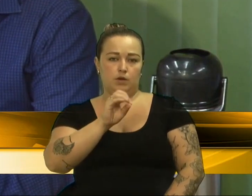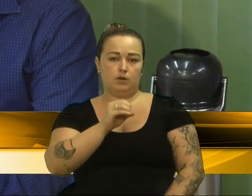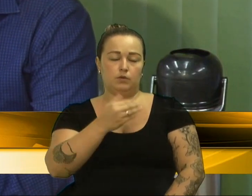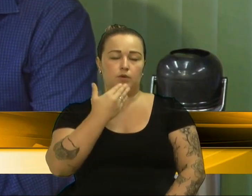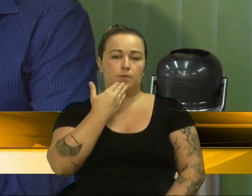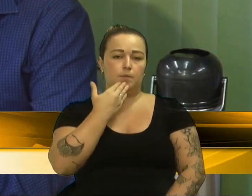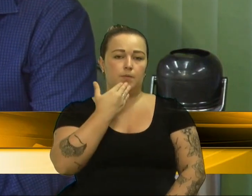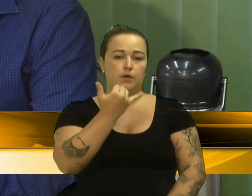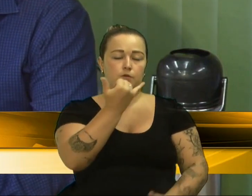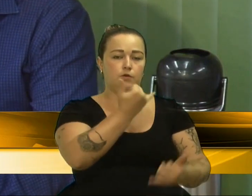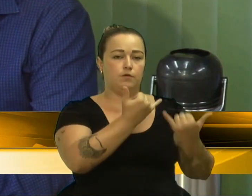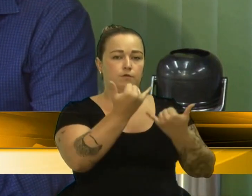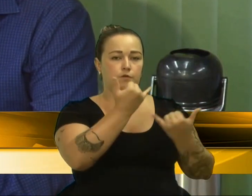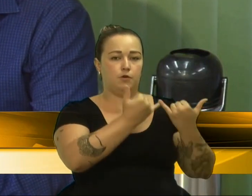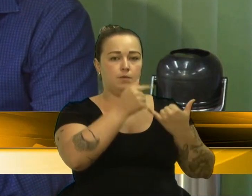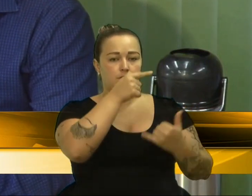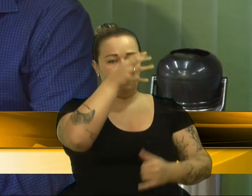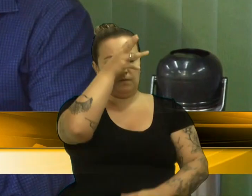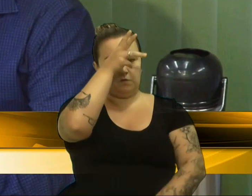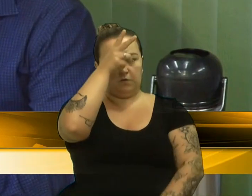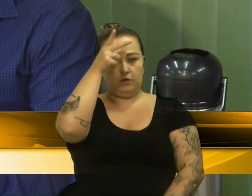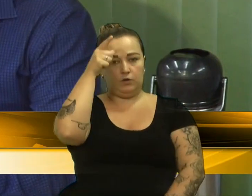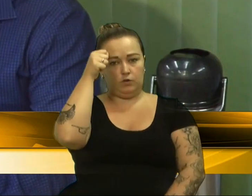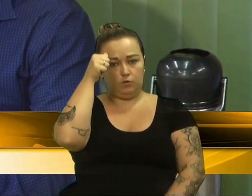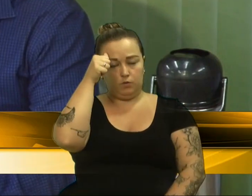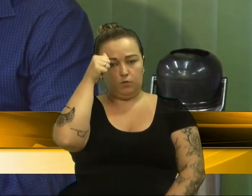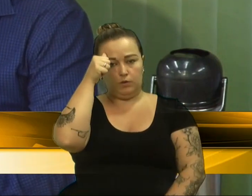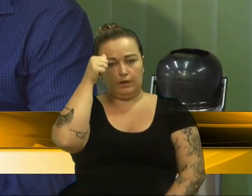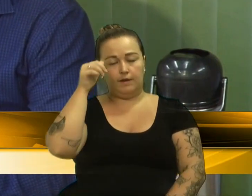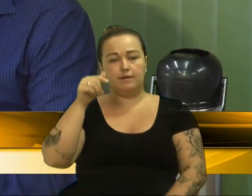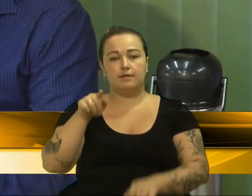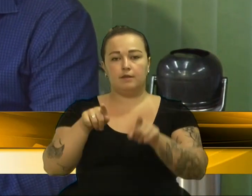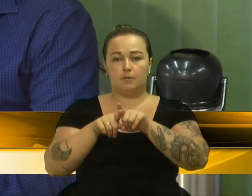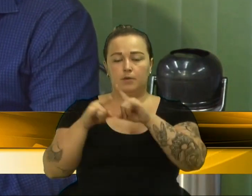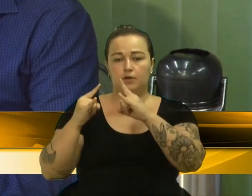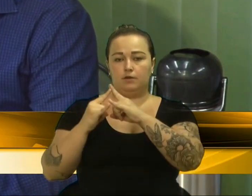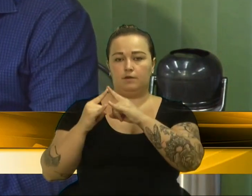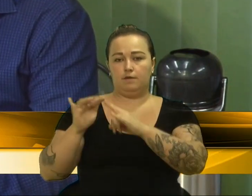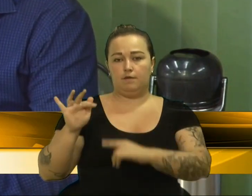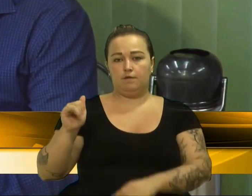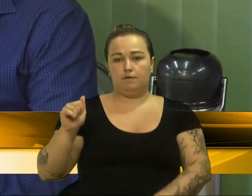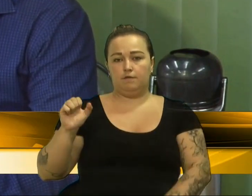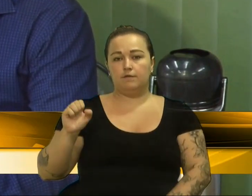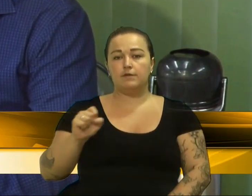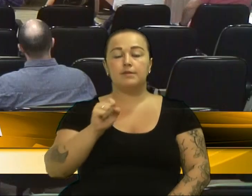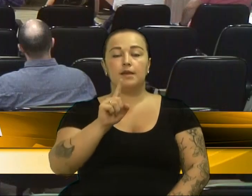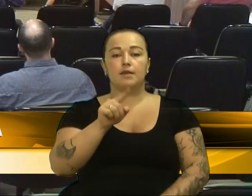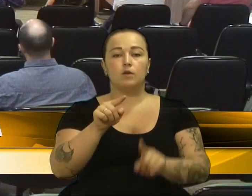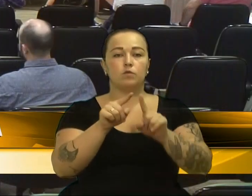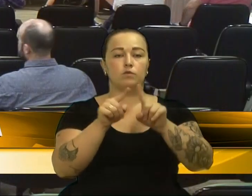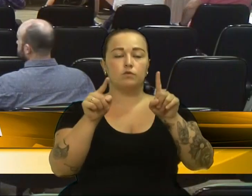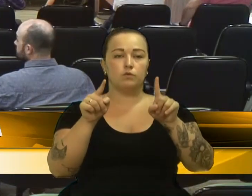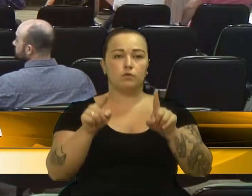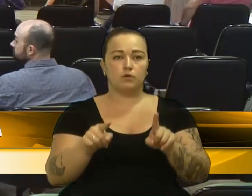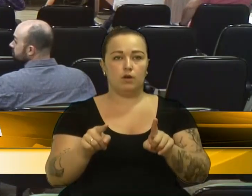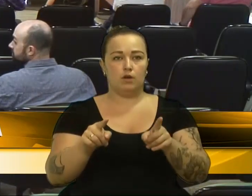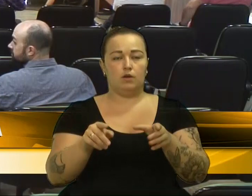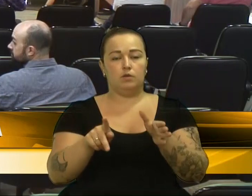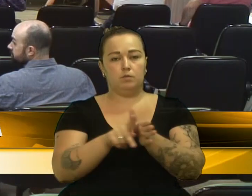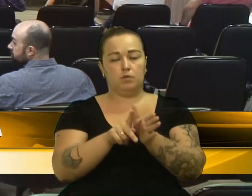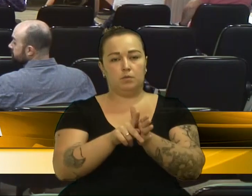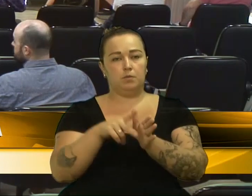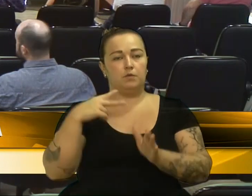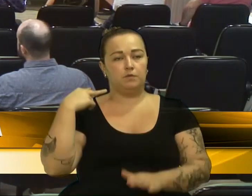e à Fundação de Assistência Social FAS sobre o quadro de pessoal deste órgão público municipal. Com